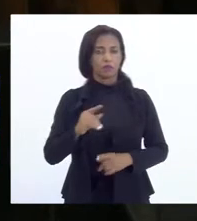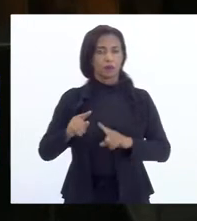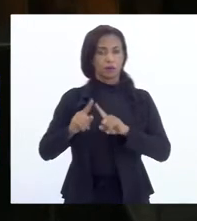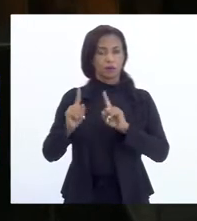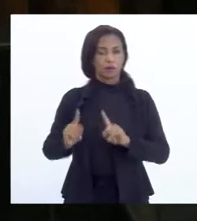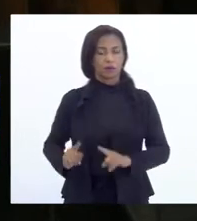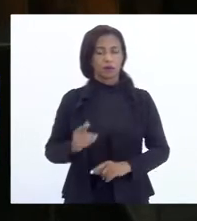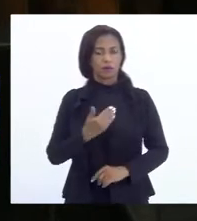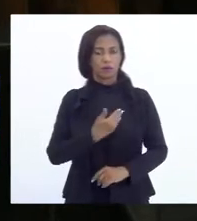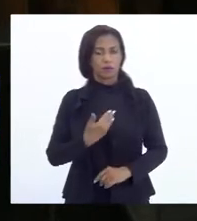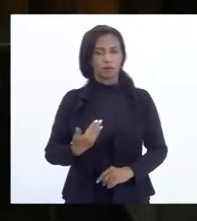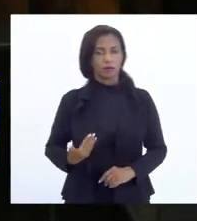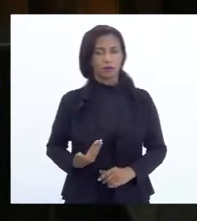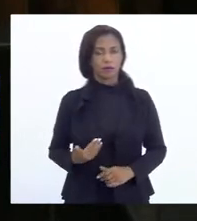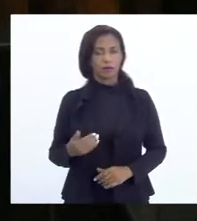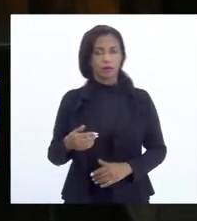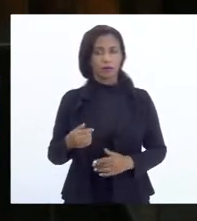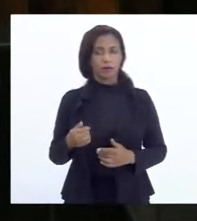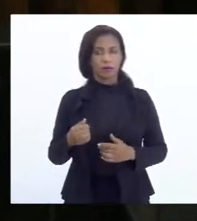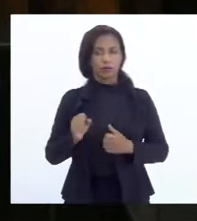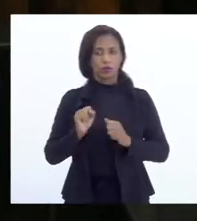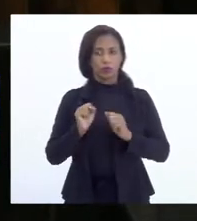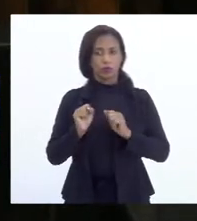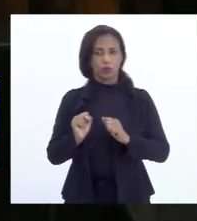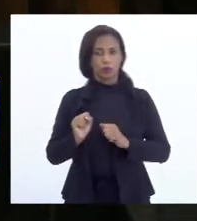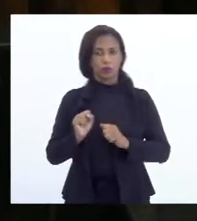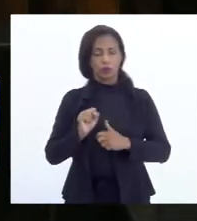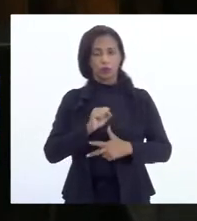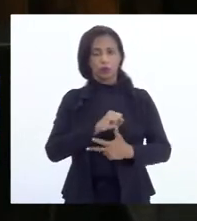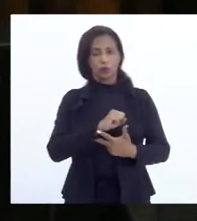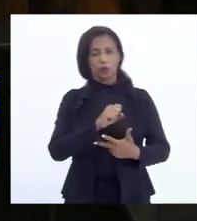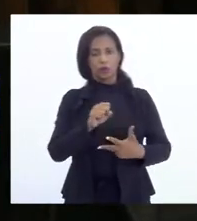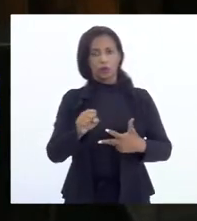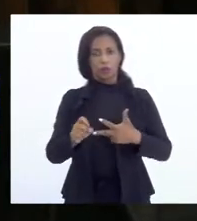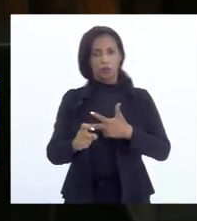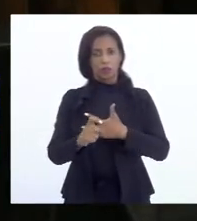servidores públicos dos poderes executivo,